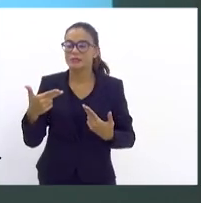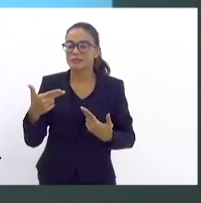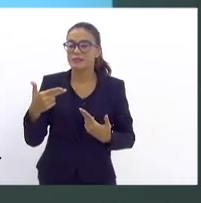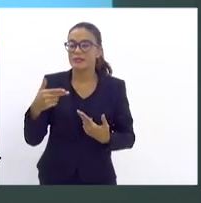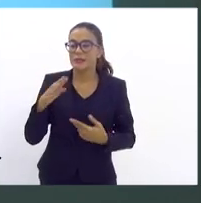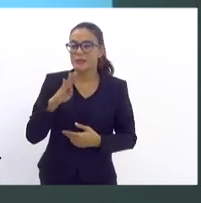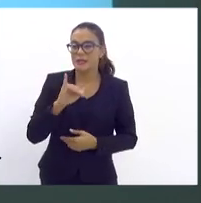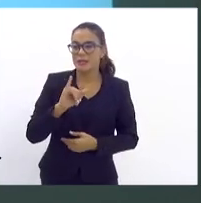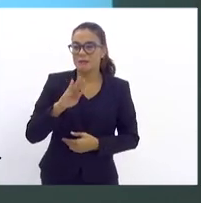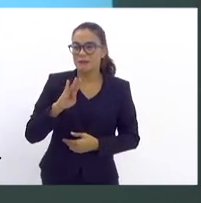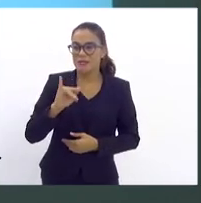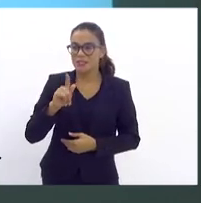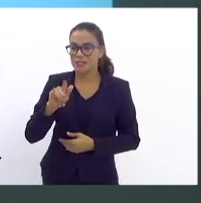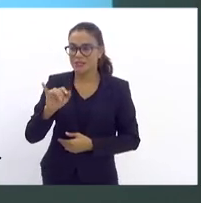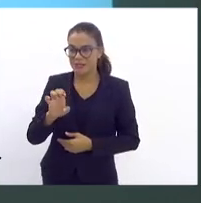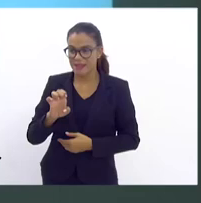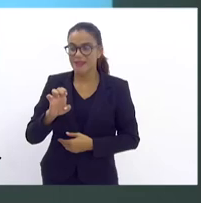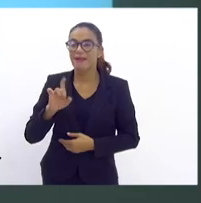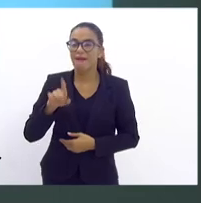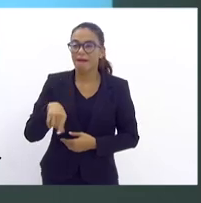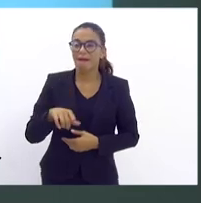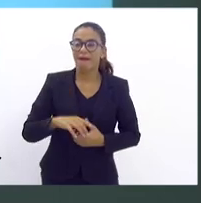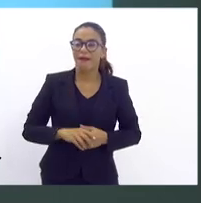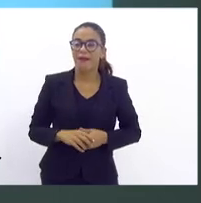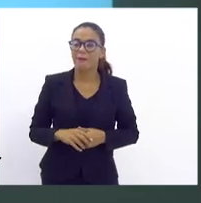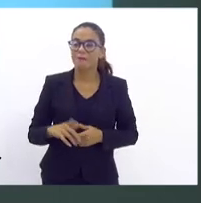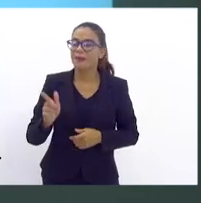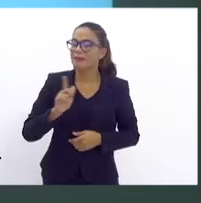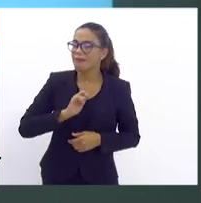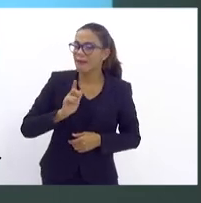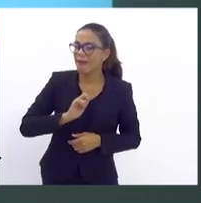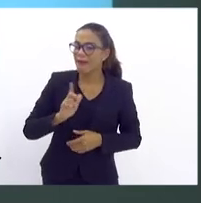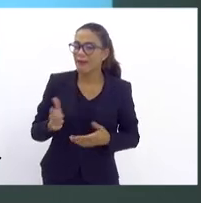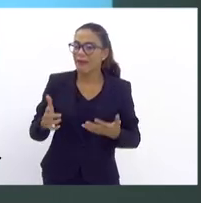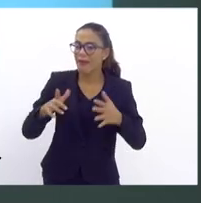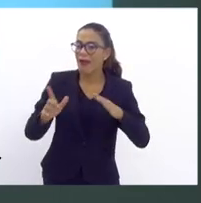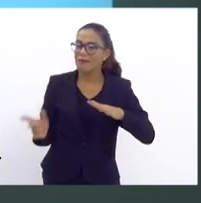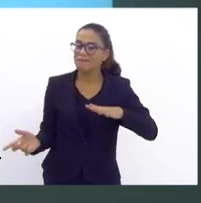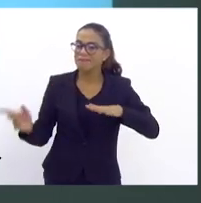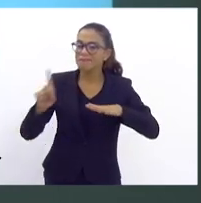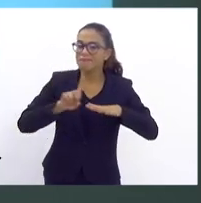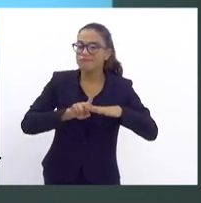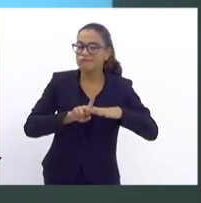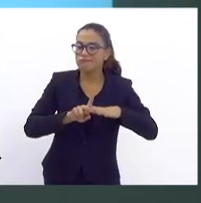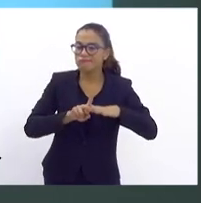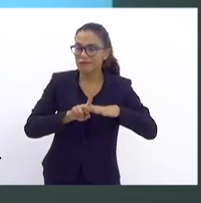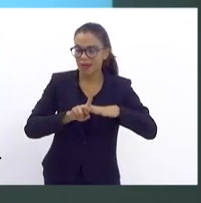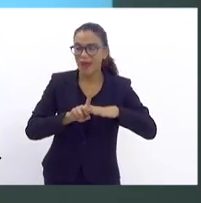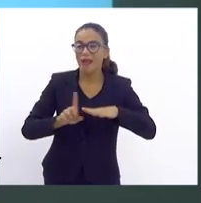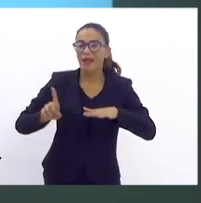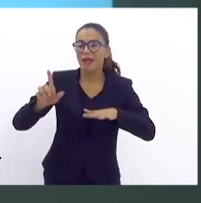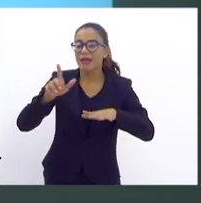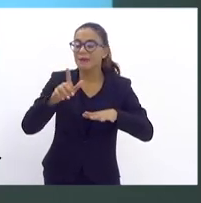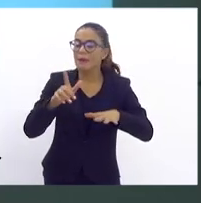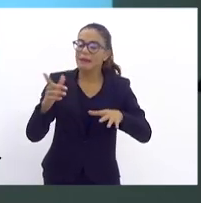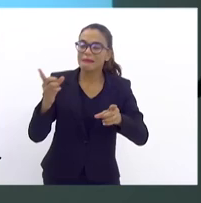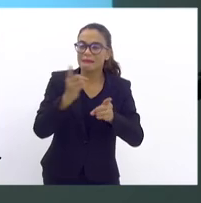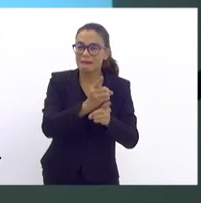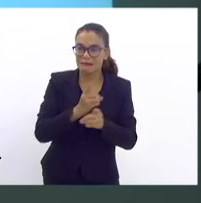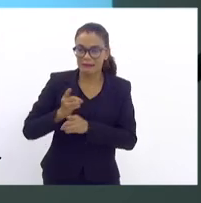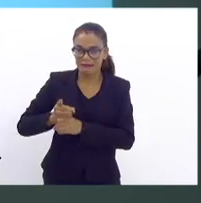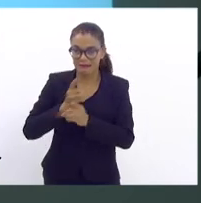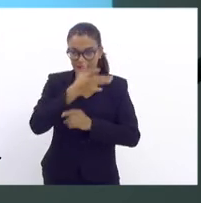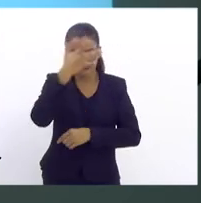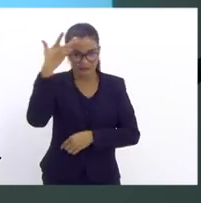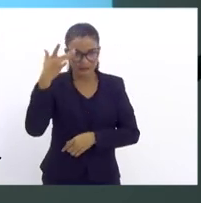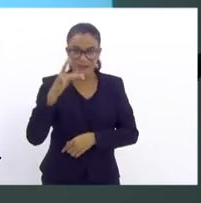IBGE esse ano nós iremos ter a inclusão de um de uma parte para se identificar pessoas com autismo no